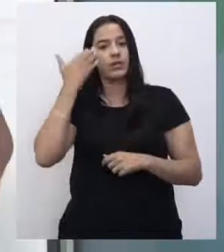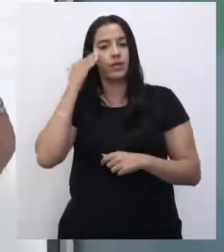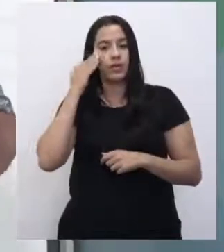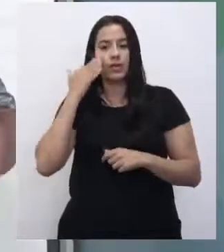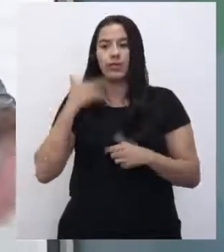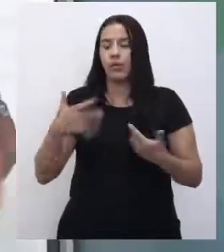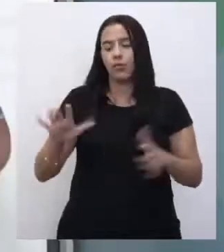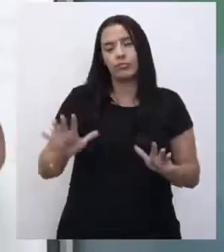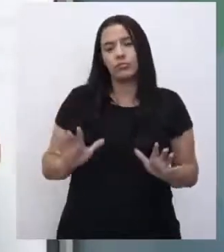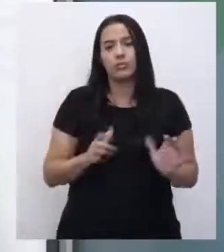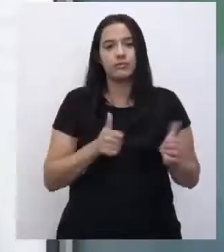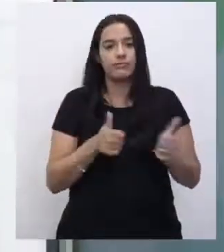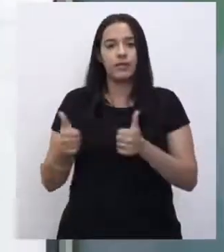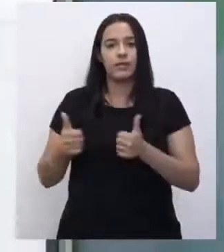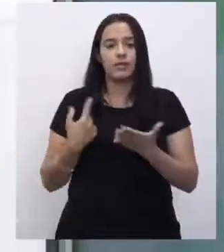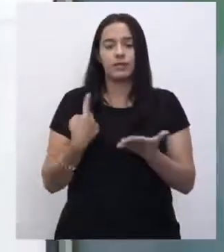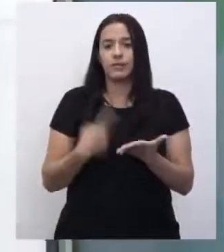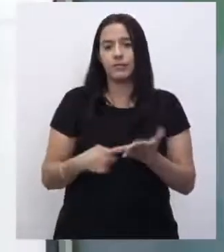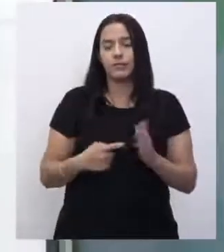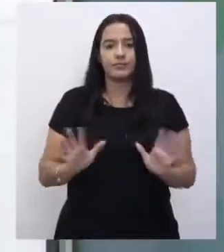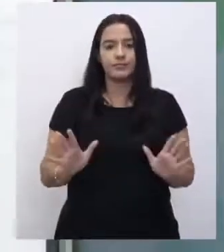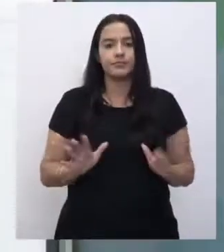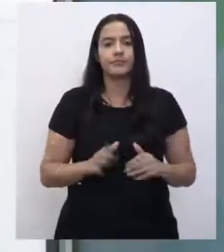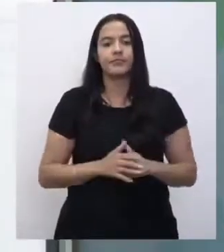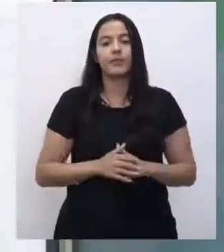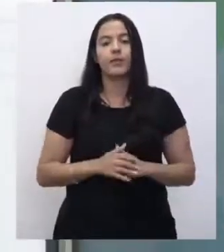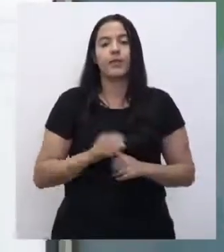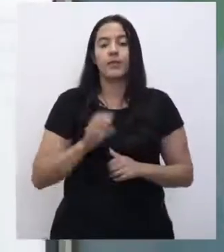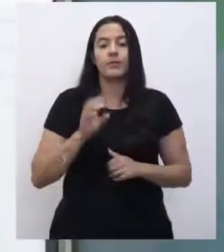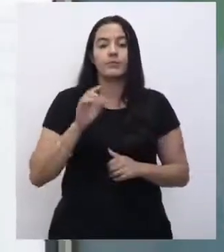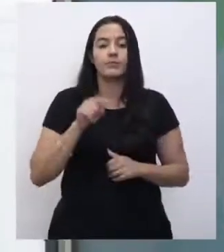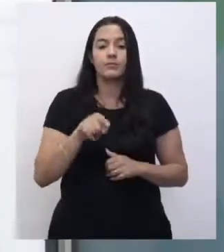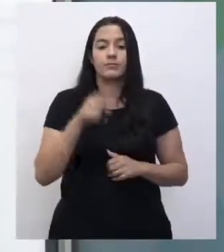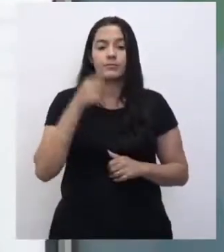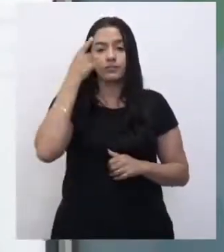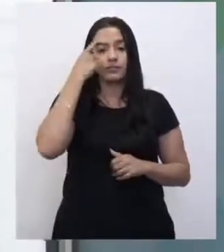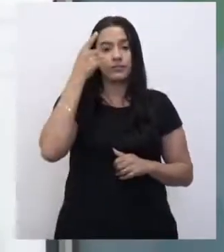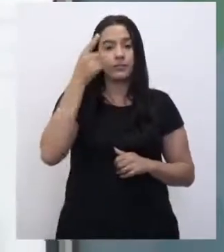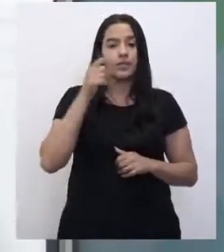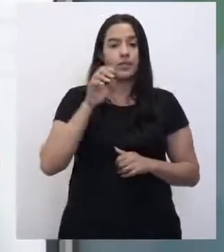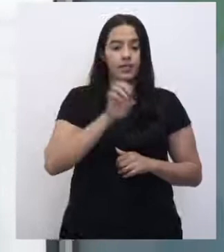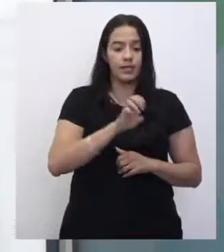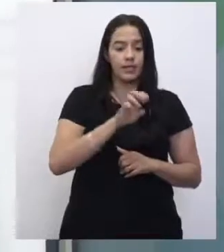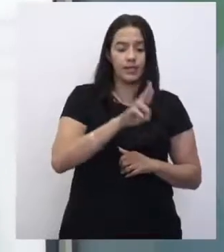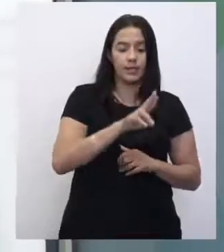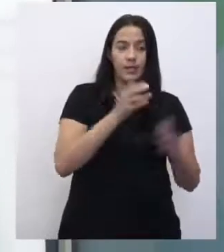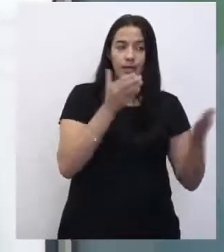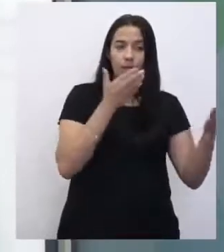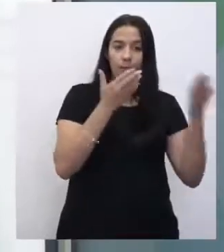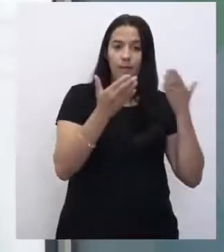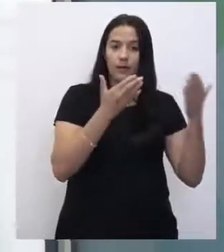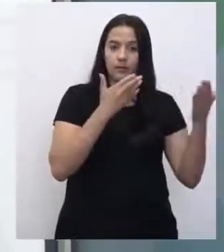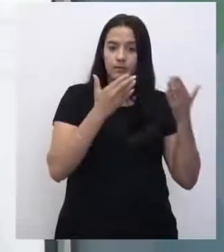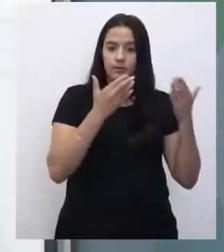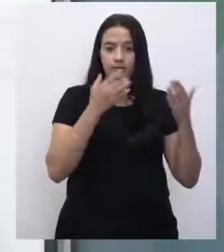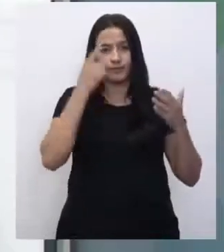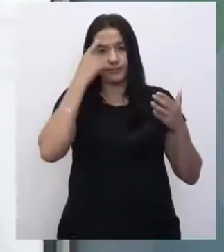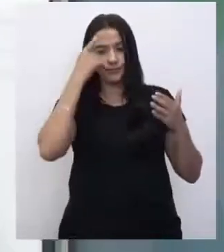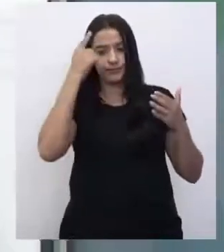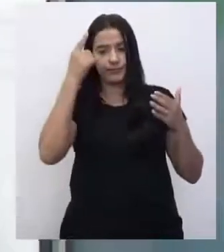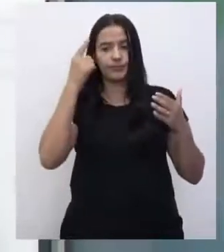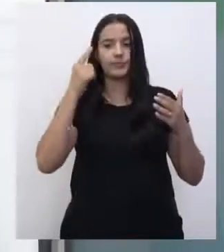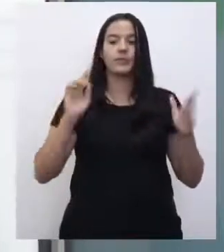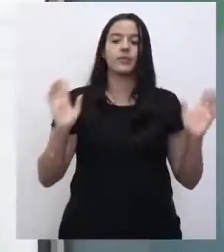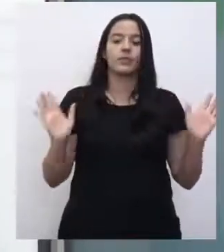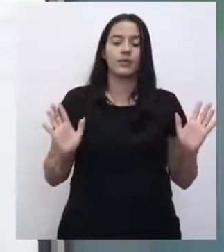tabela, né? Papum, entendi uma, a outra vai ser legal. Você só tem que lembrar que ER eu comparo uma coisa com a outra. Lembra? Sim. I am taller